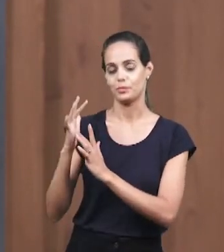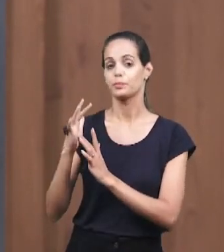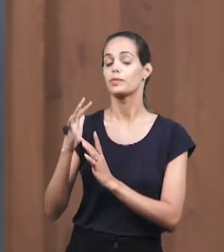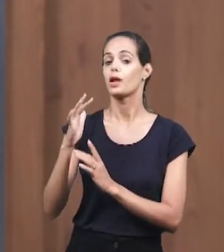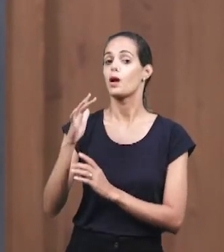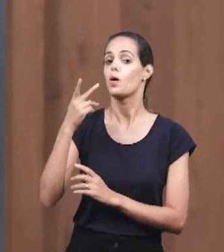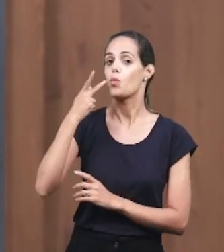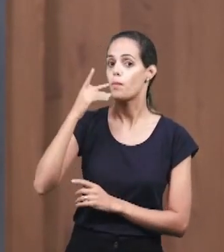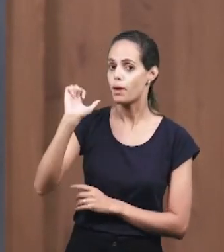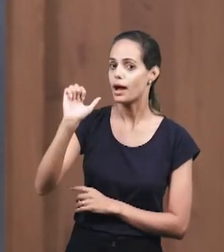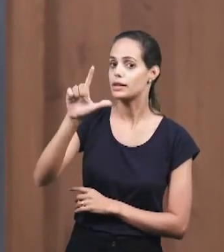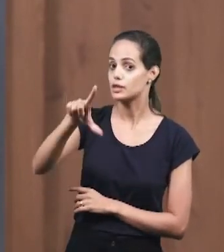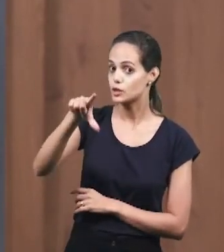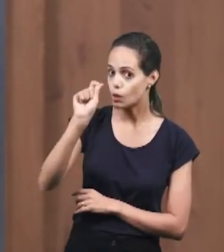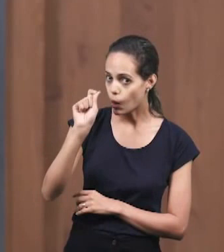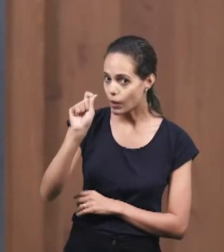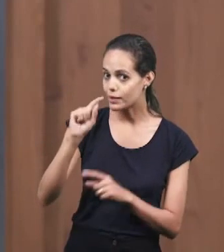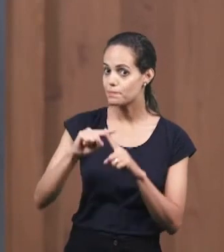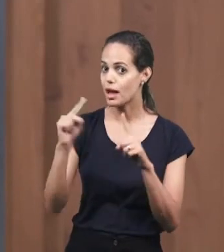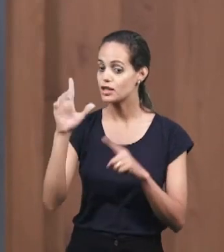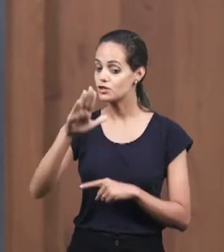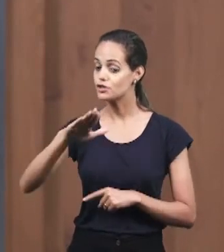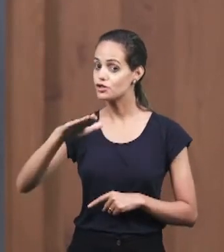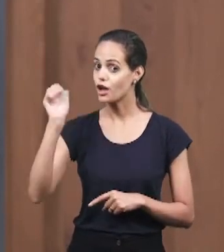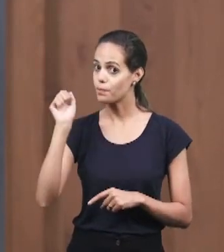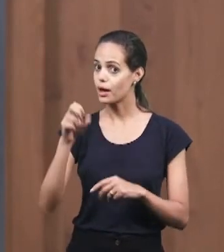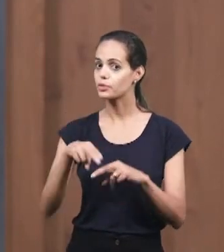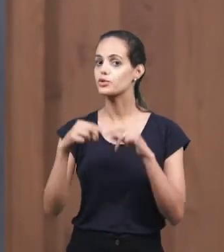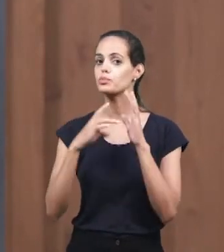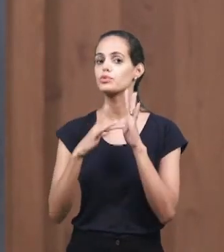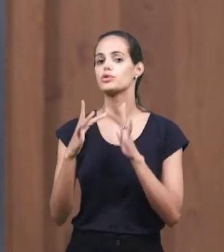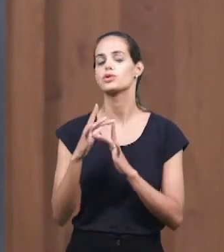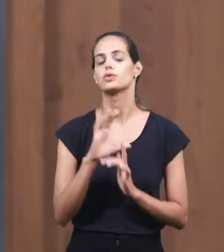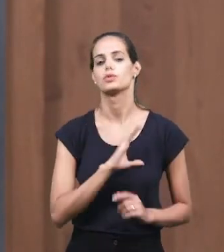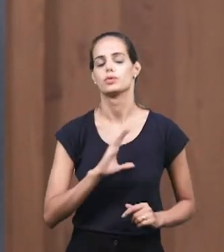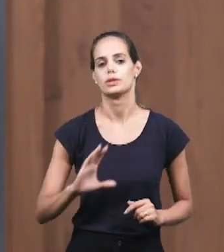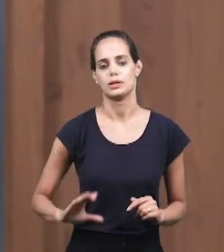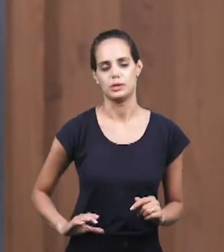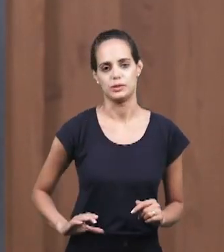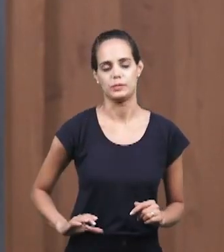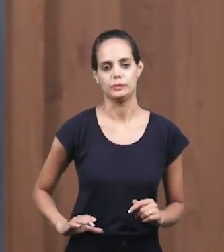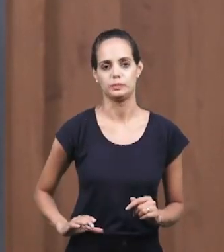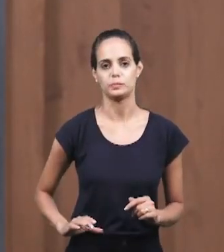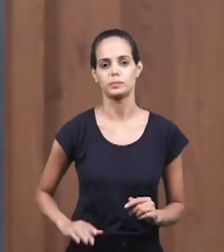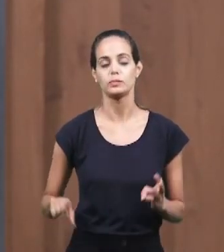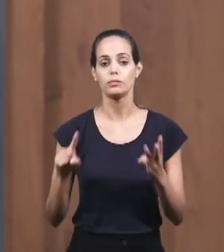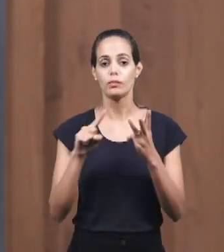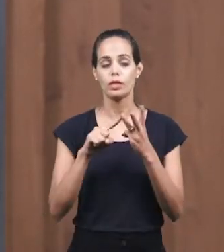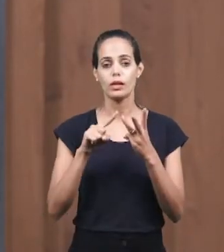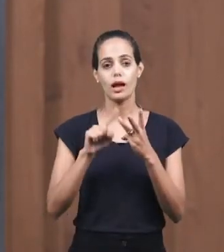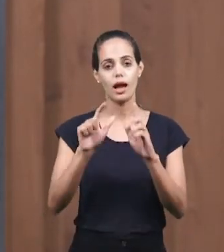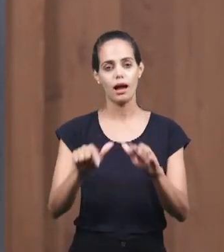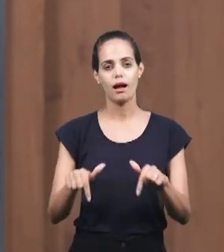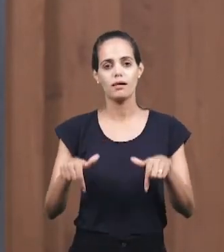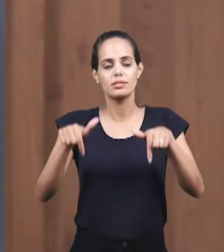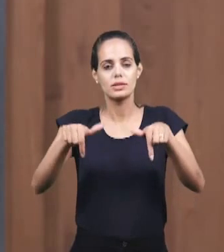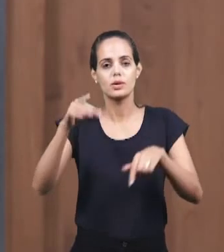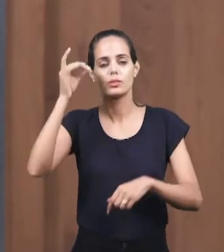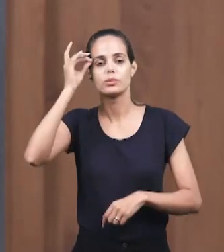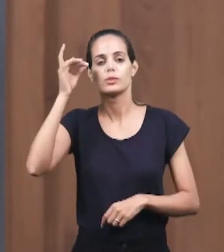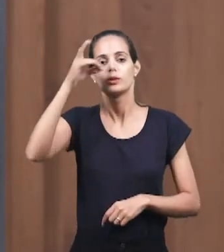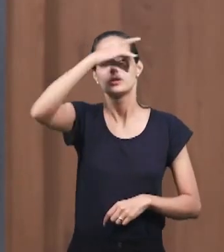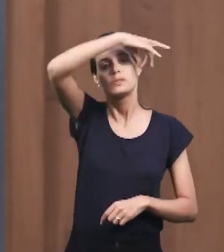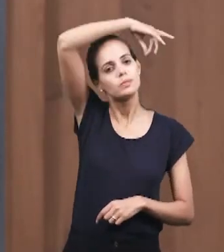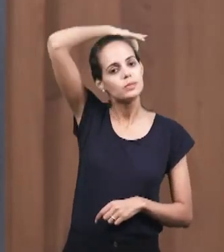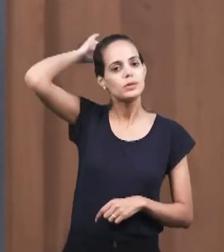e pelo Pai, mas chamados em Jesus Cristo. Muito bem colocado também. E o Espírito Santo, a ação do Espírito Santo,